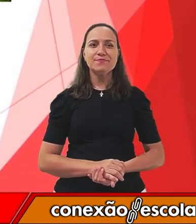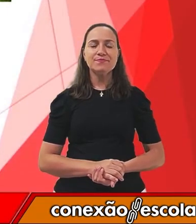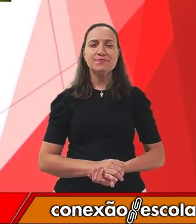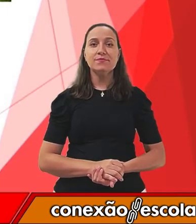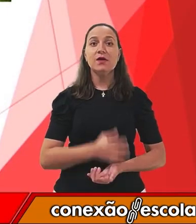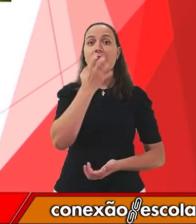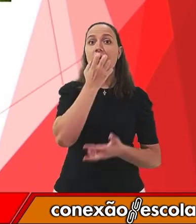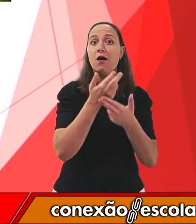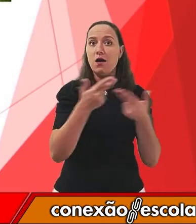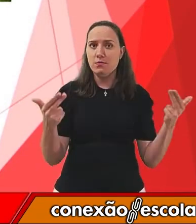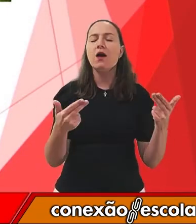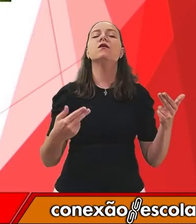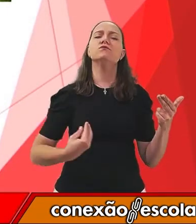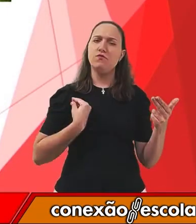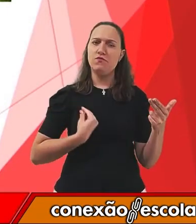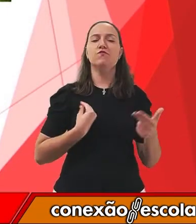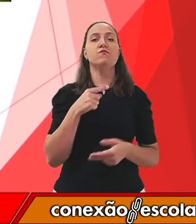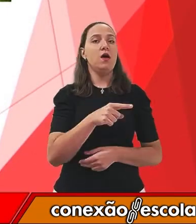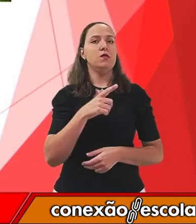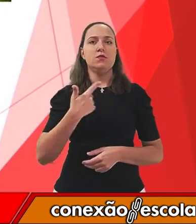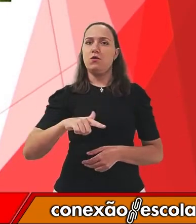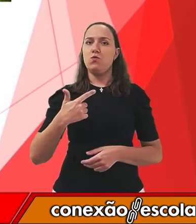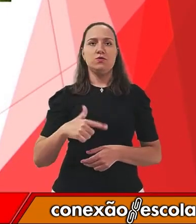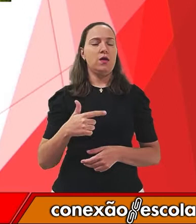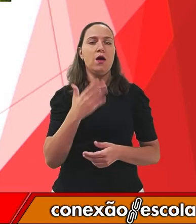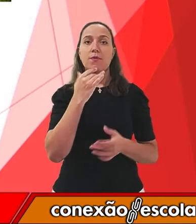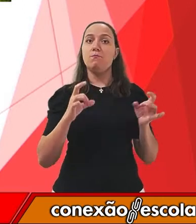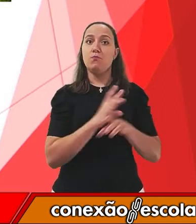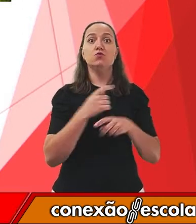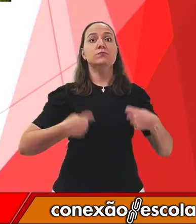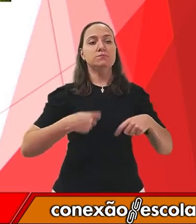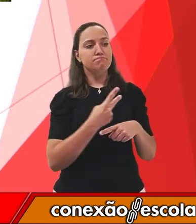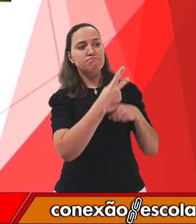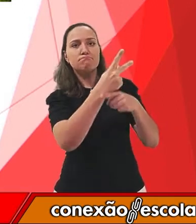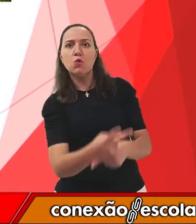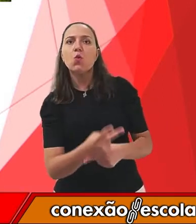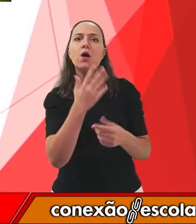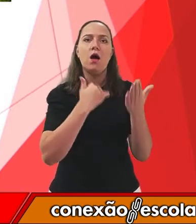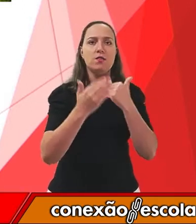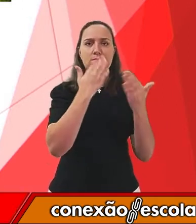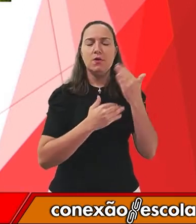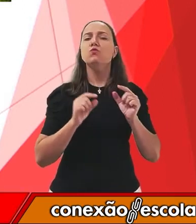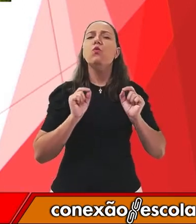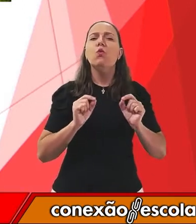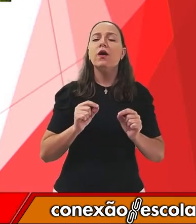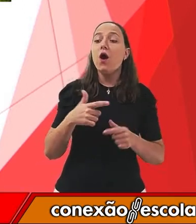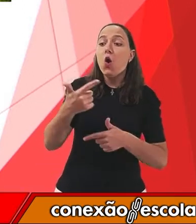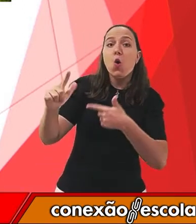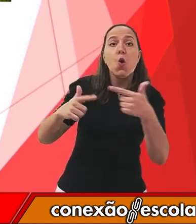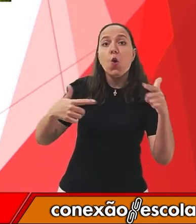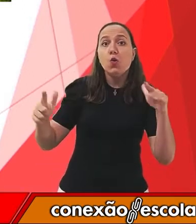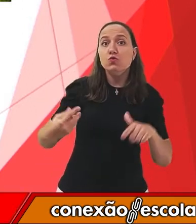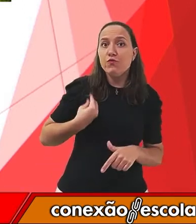Os animais são seres vivos que não produzem o seu próprio alimento, ou seja, eles se alimentam de outros seres